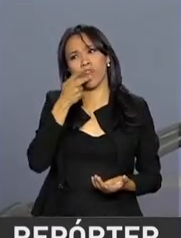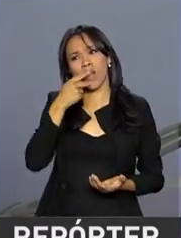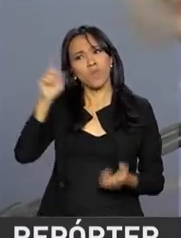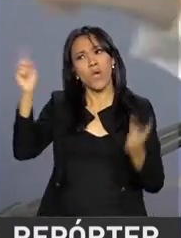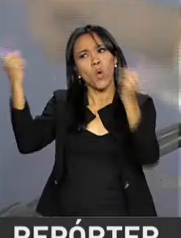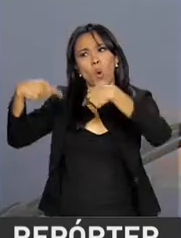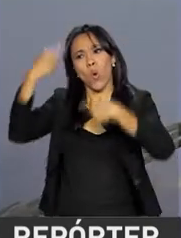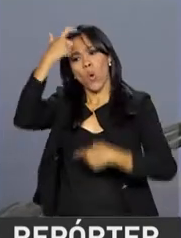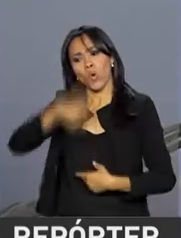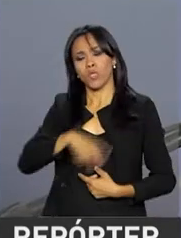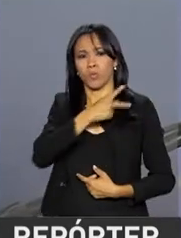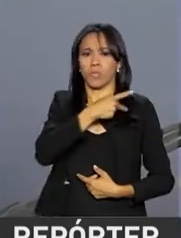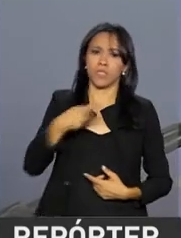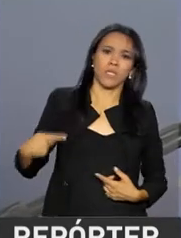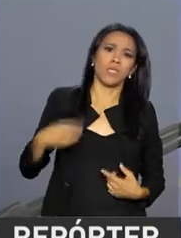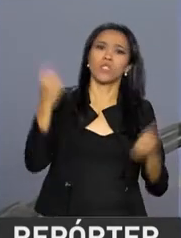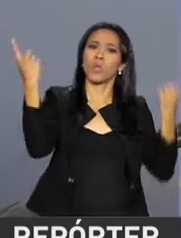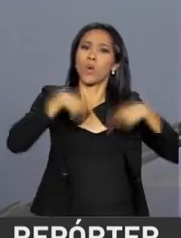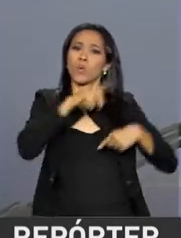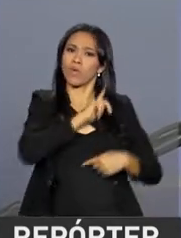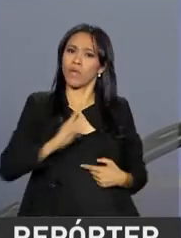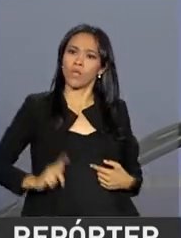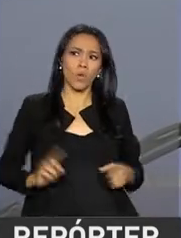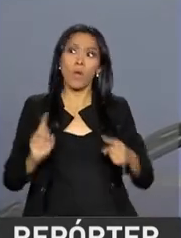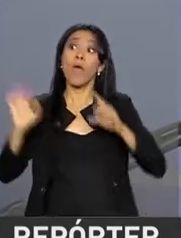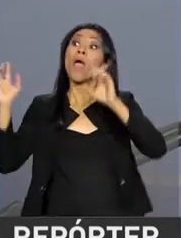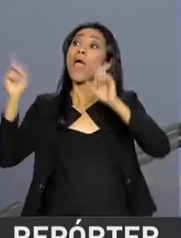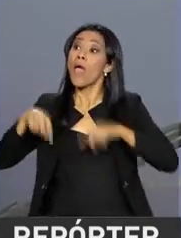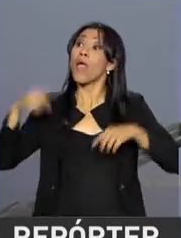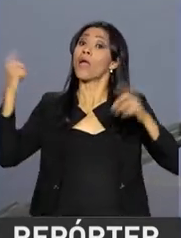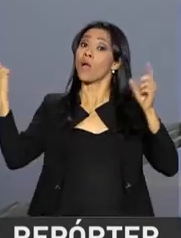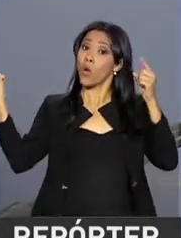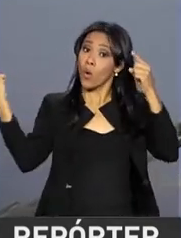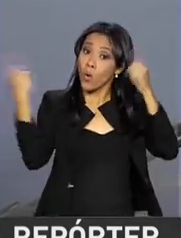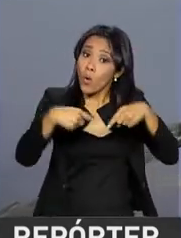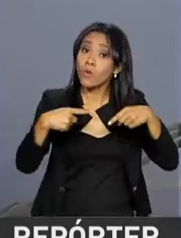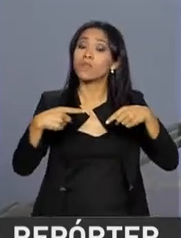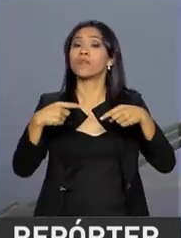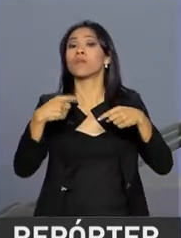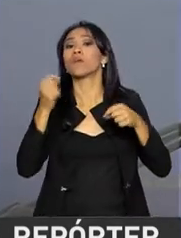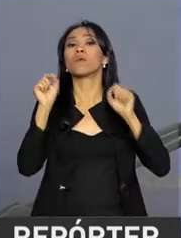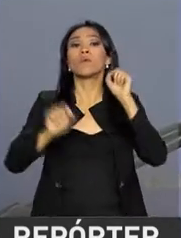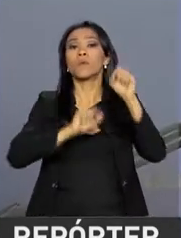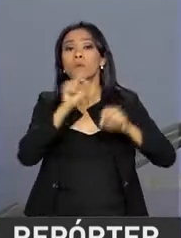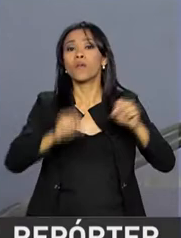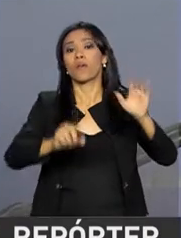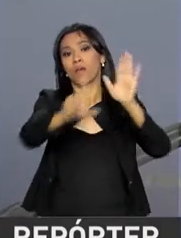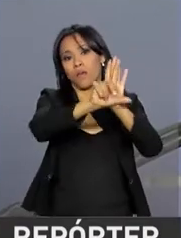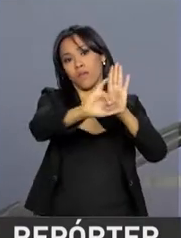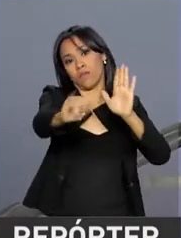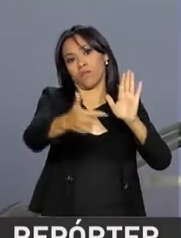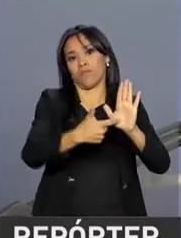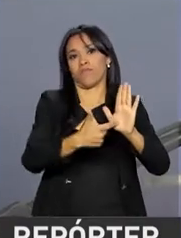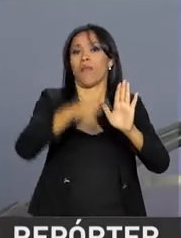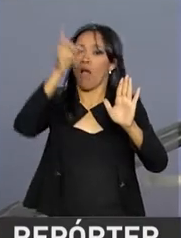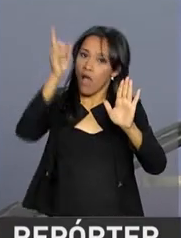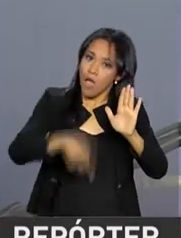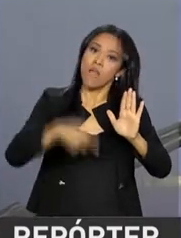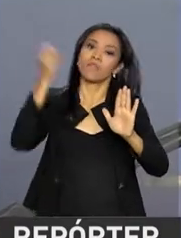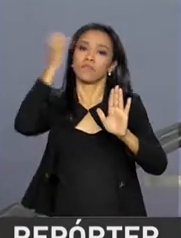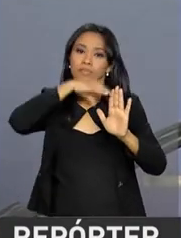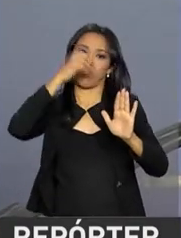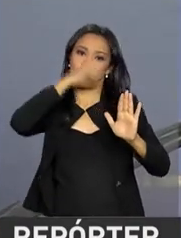presidente com o governador quanto o deputado é quando alguém 13 passa os limites da lei daí é que a violação